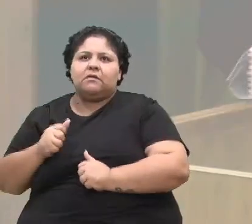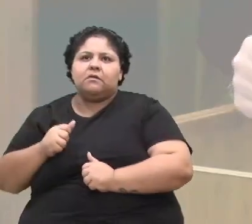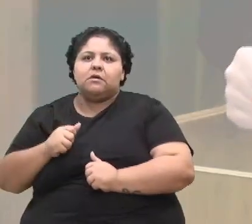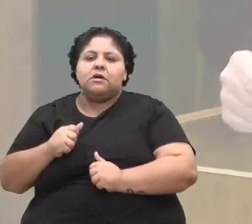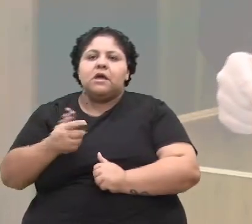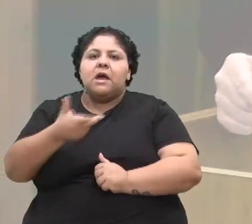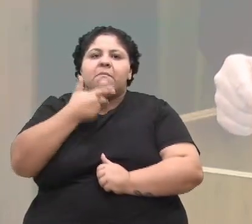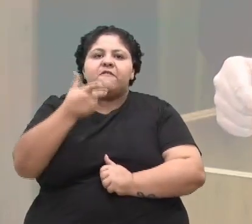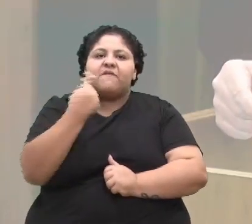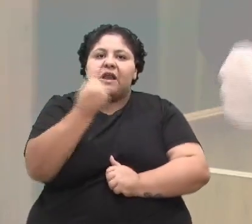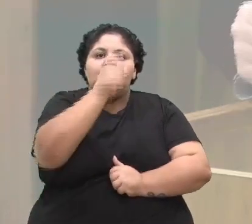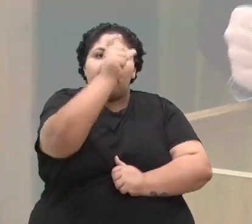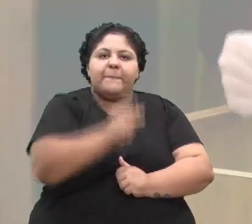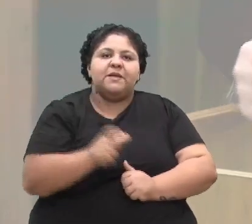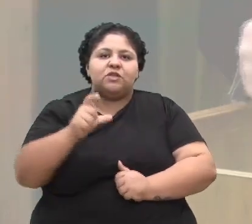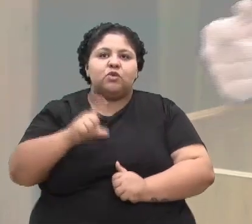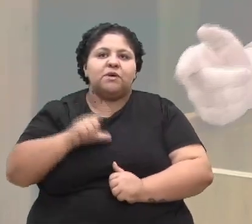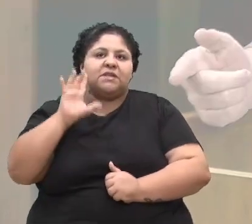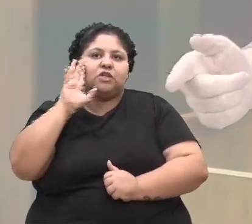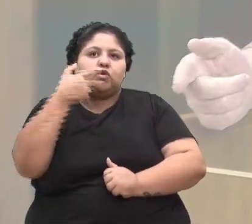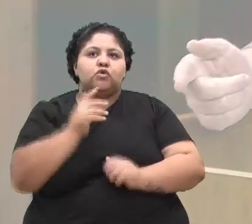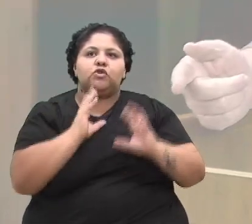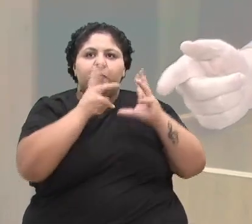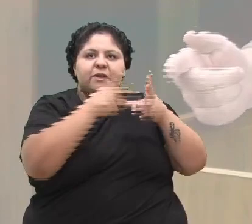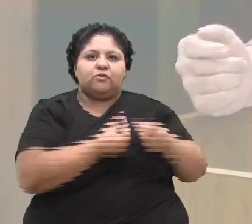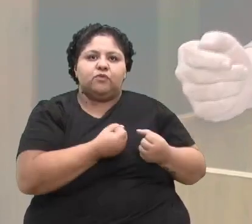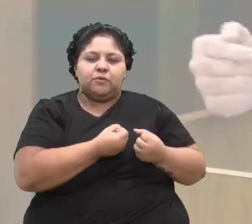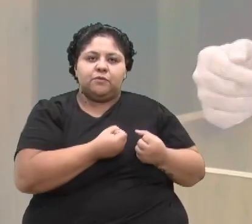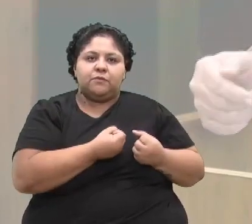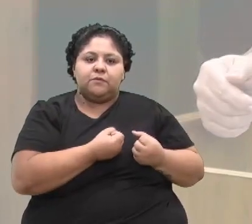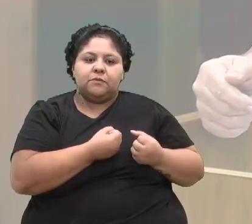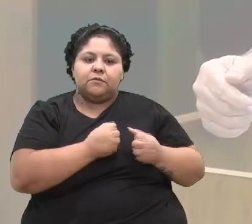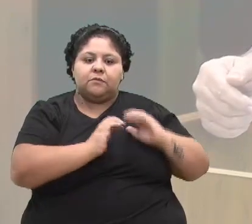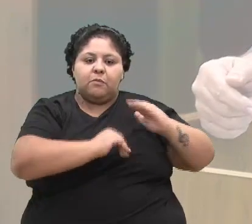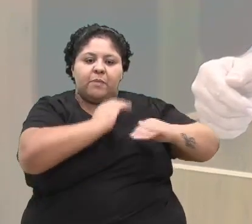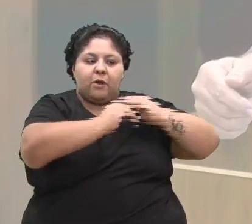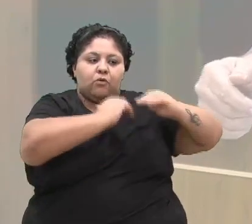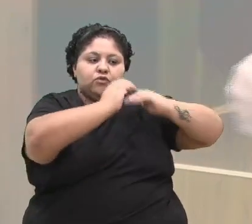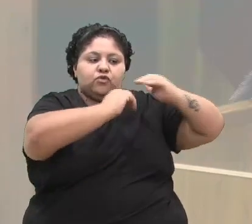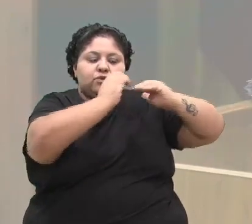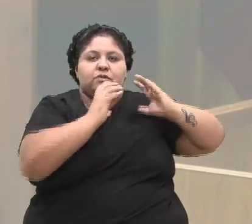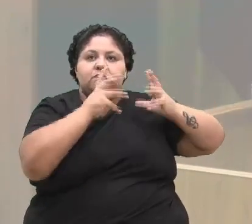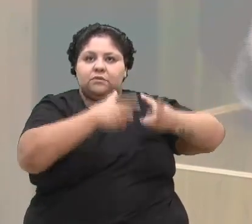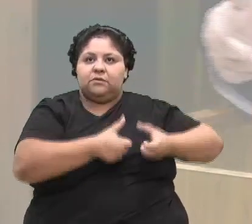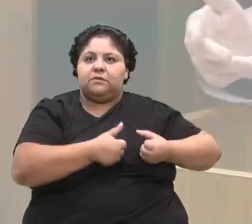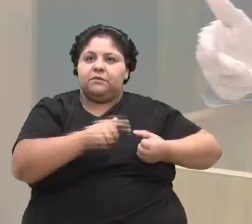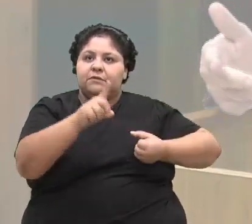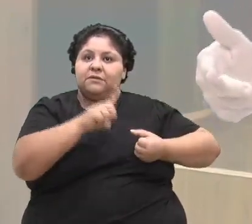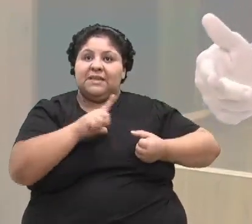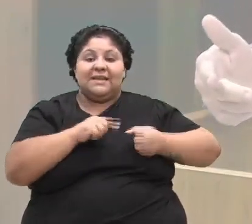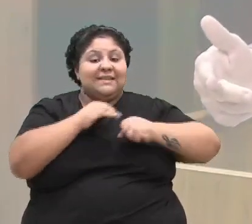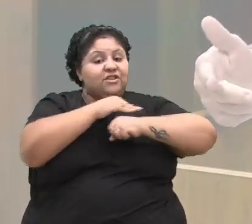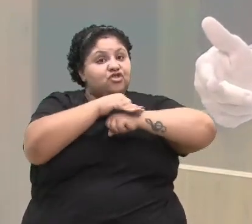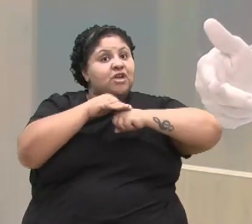tudo. Solução se constrói. E para construir solução, tem que ter